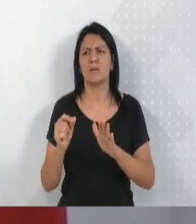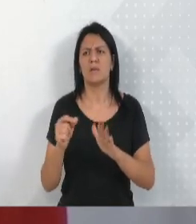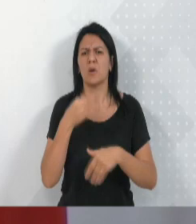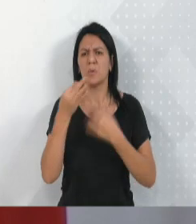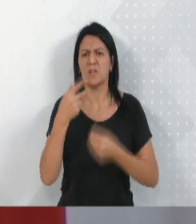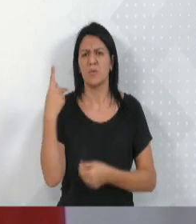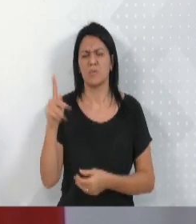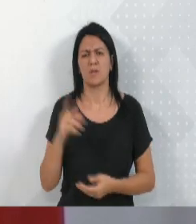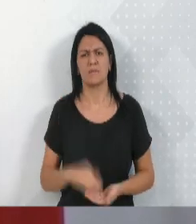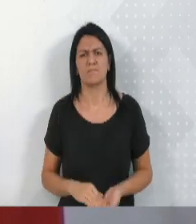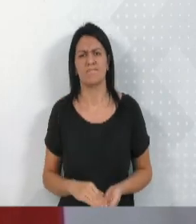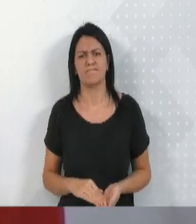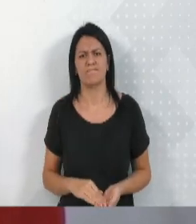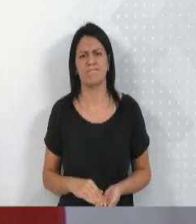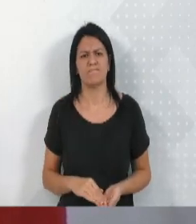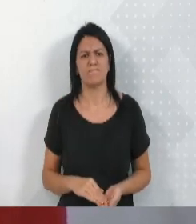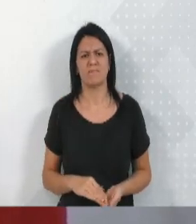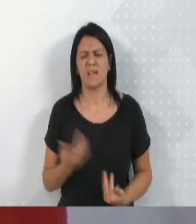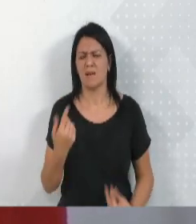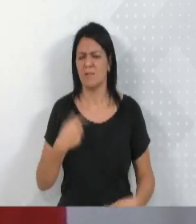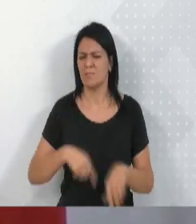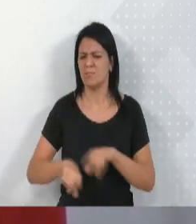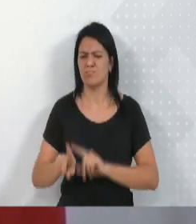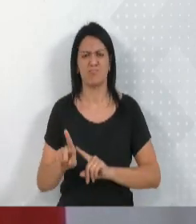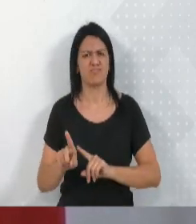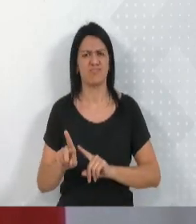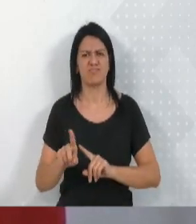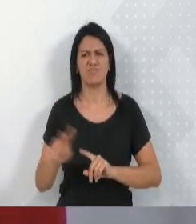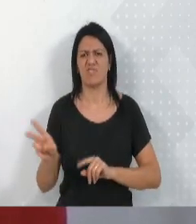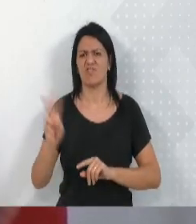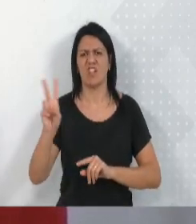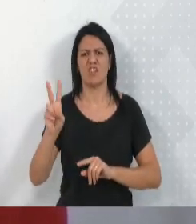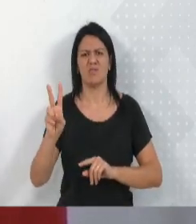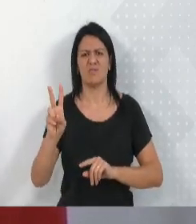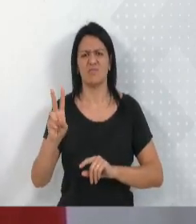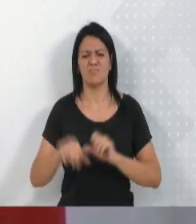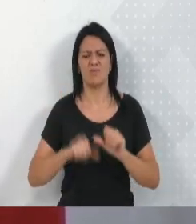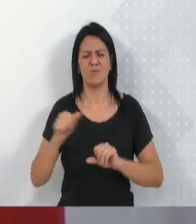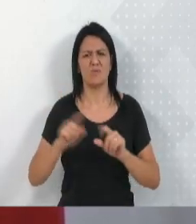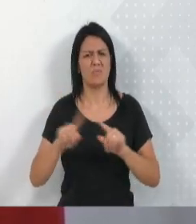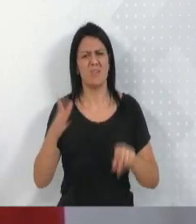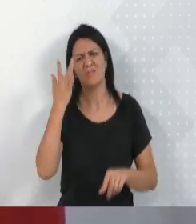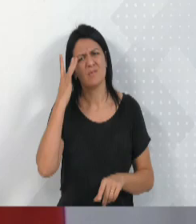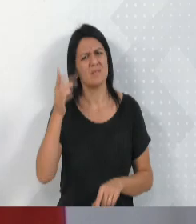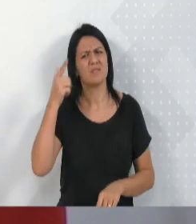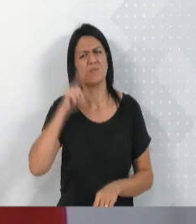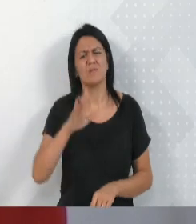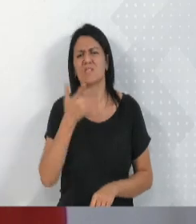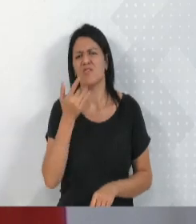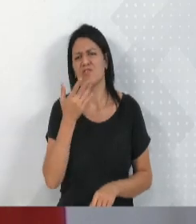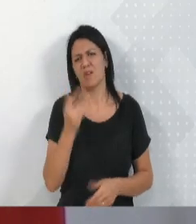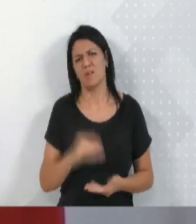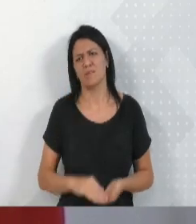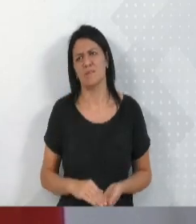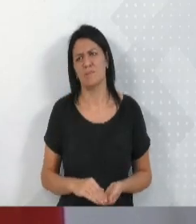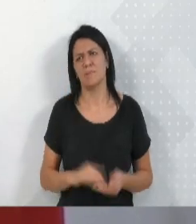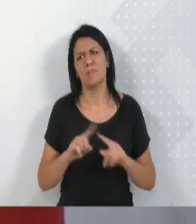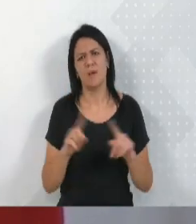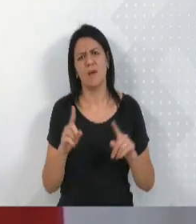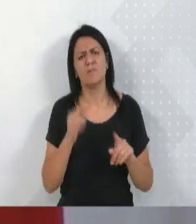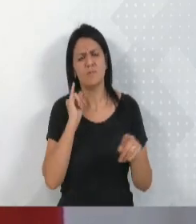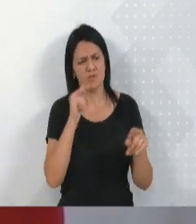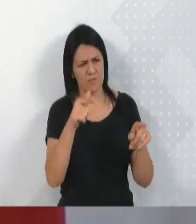vivemos inversão de valores. Não sei se a gente vai conseguir resolver isso tão fácil, mas eu quero falar um pouco desse tema também. Como eu já disse na fala de